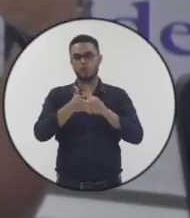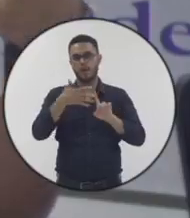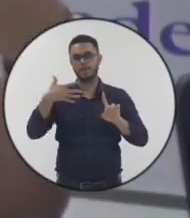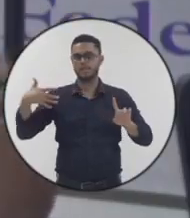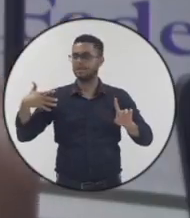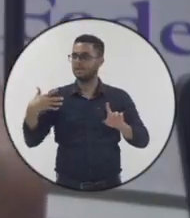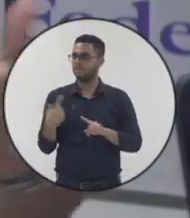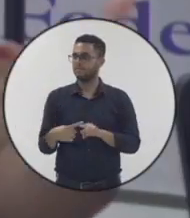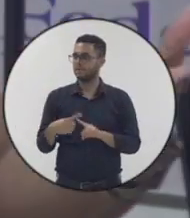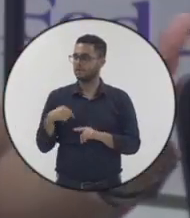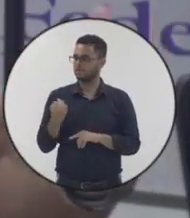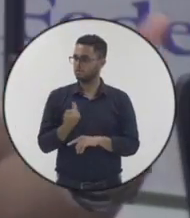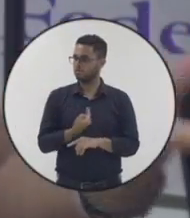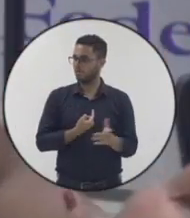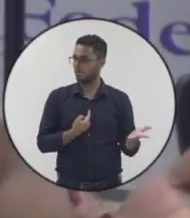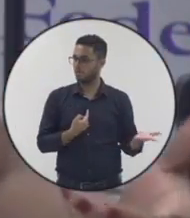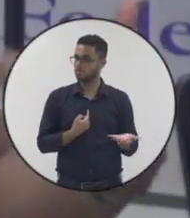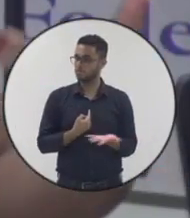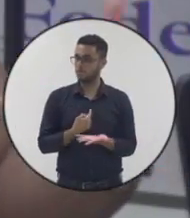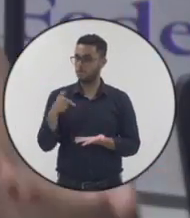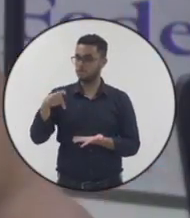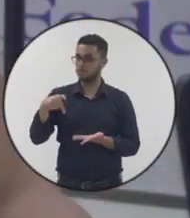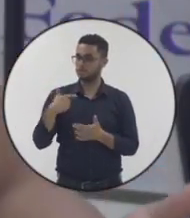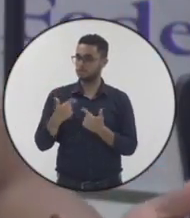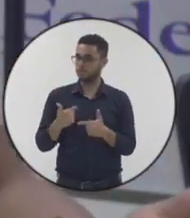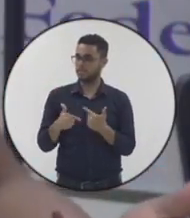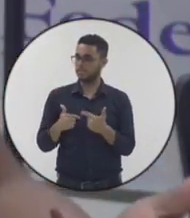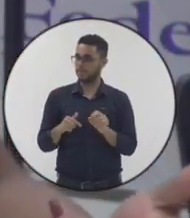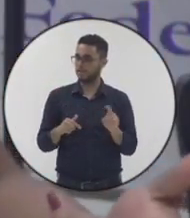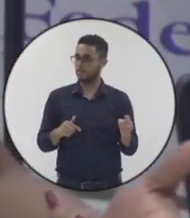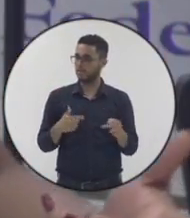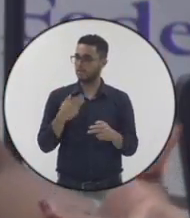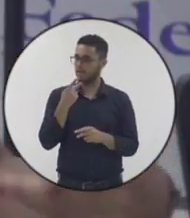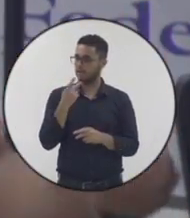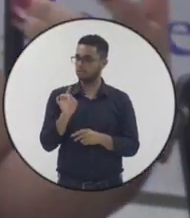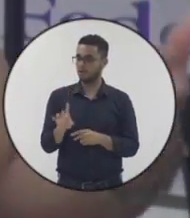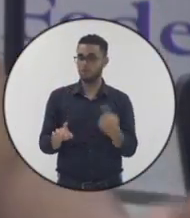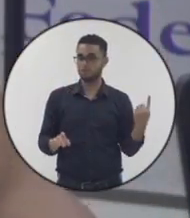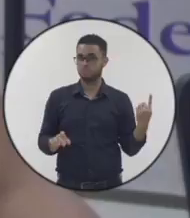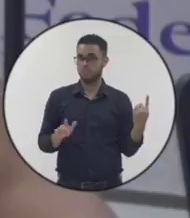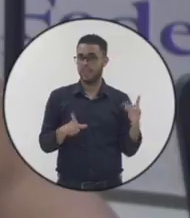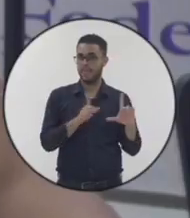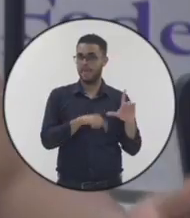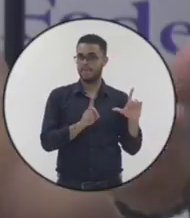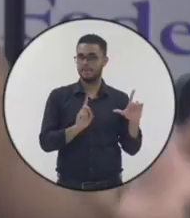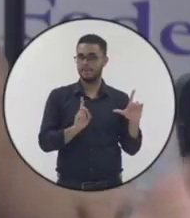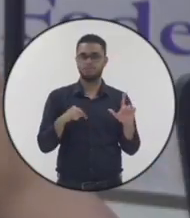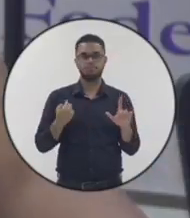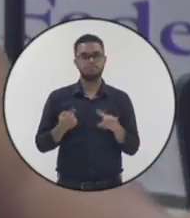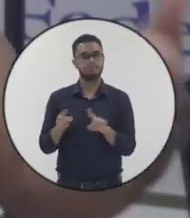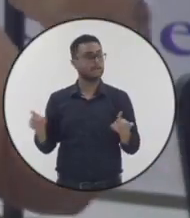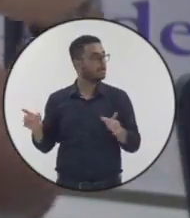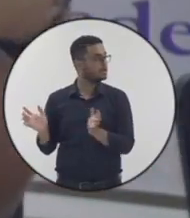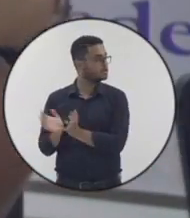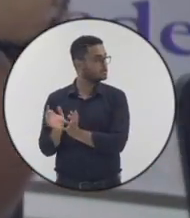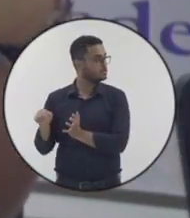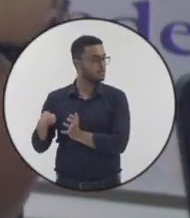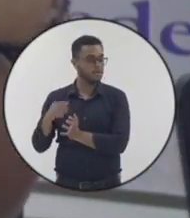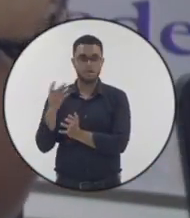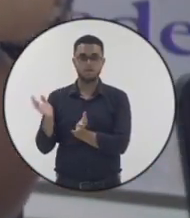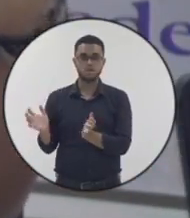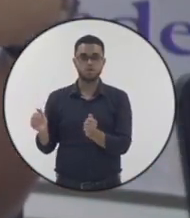está, nesse momento desse trabalho ou desse serviço, falando apenas de uma letra, mas esses servidores se juntaram junto